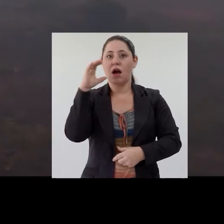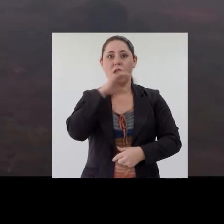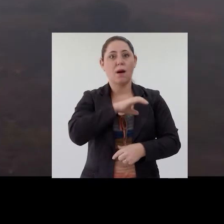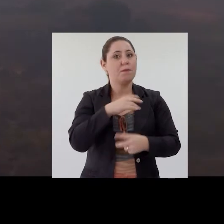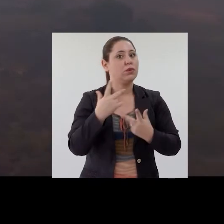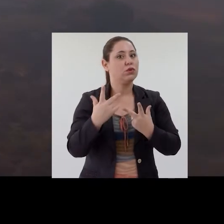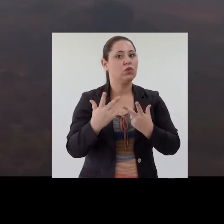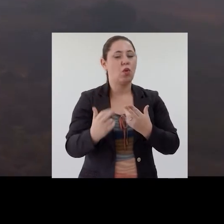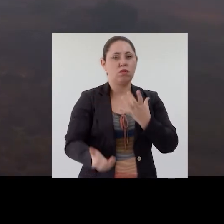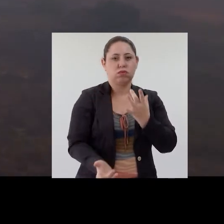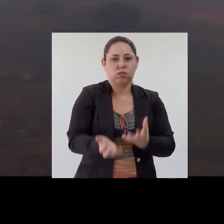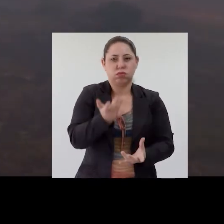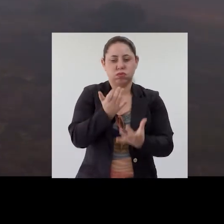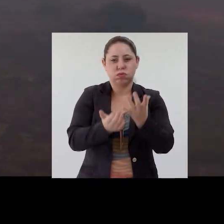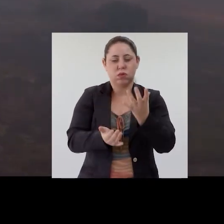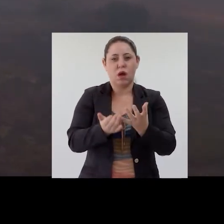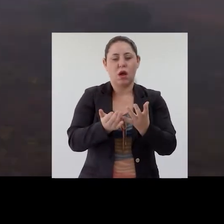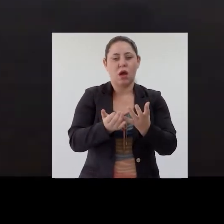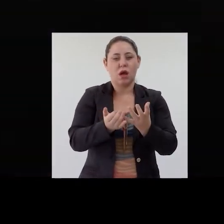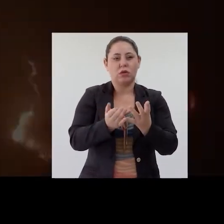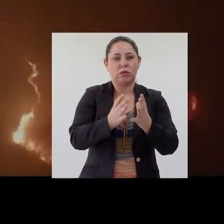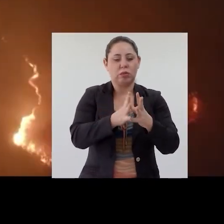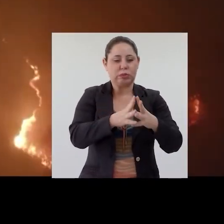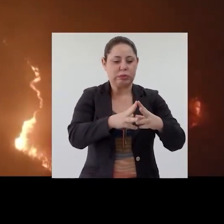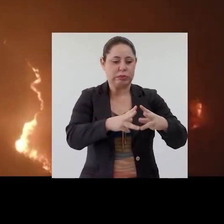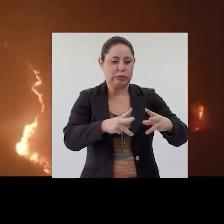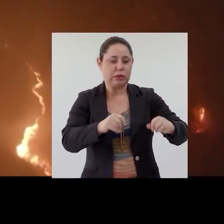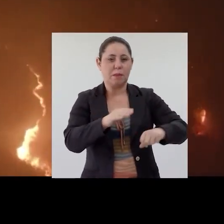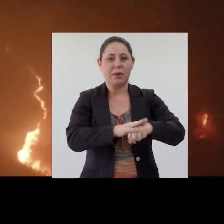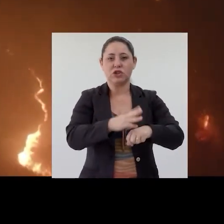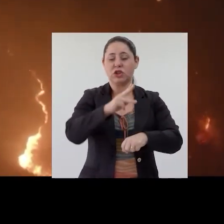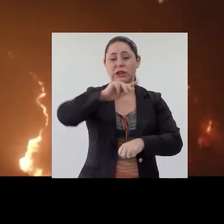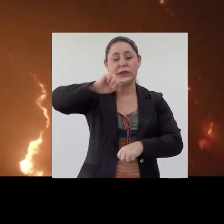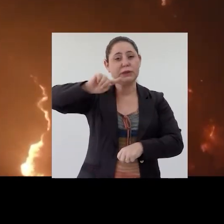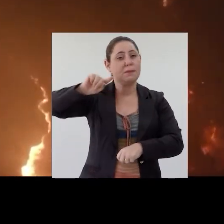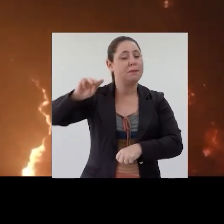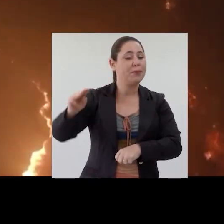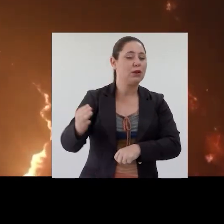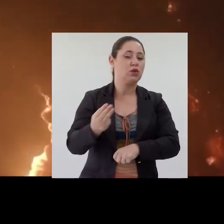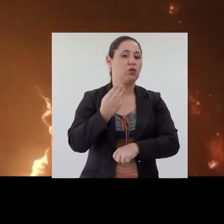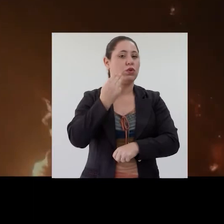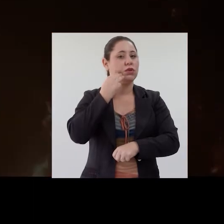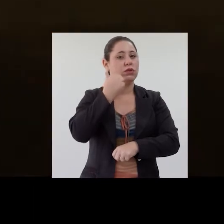Com a mesma velocidade com que o fogo já consumiu mais de